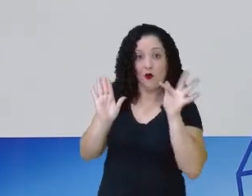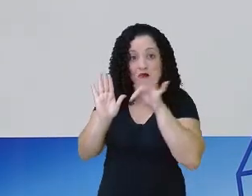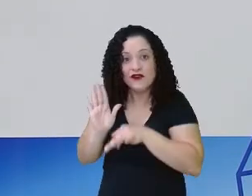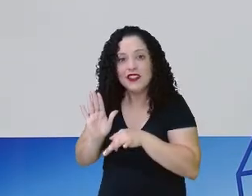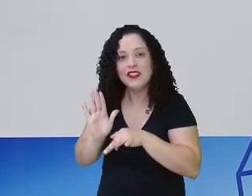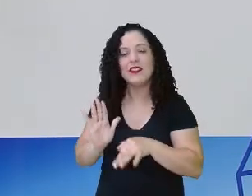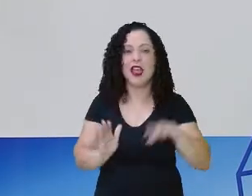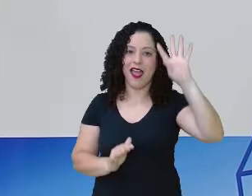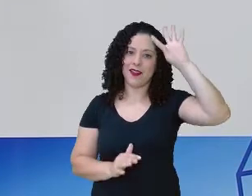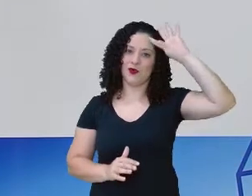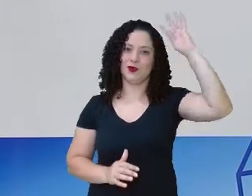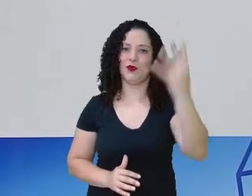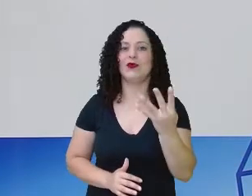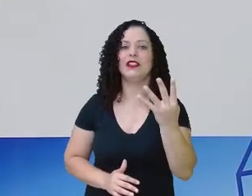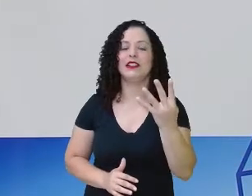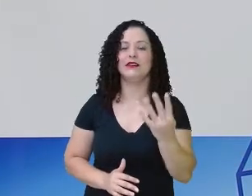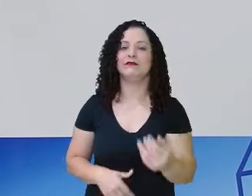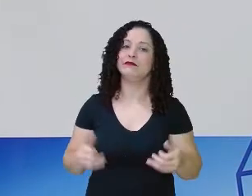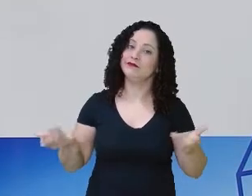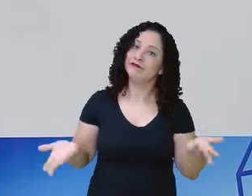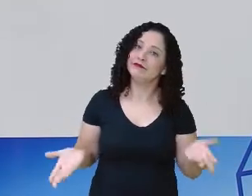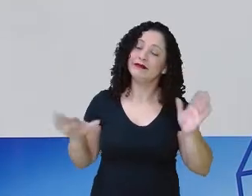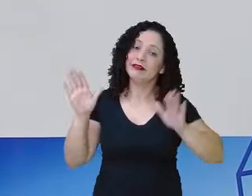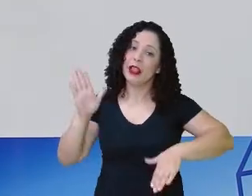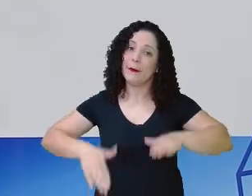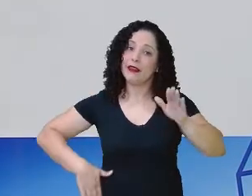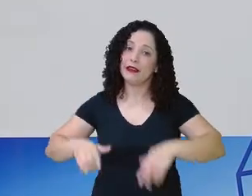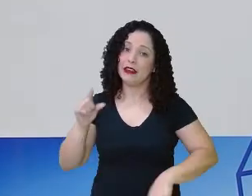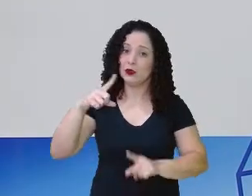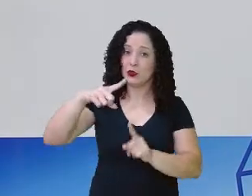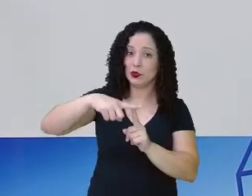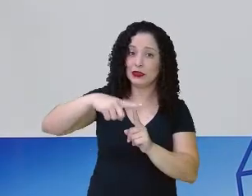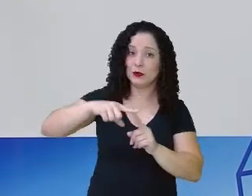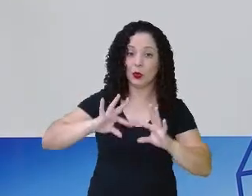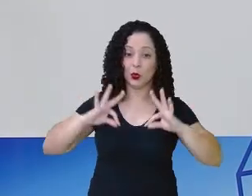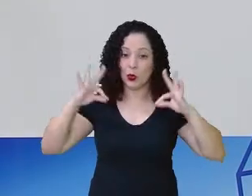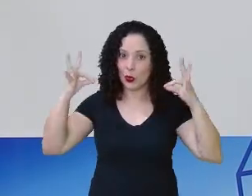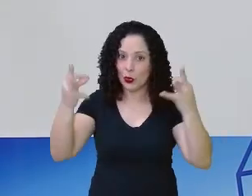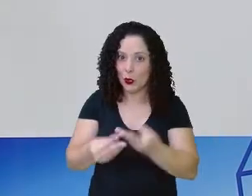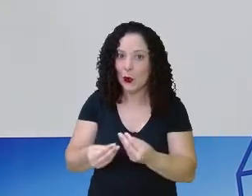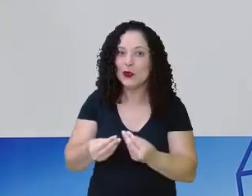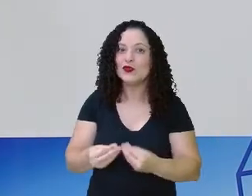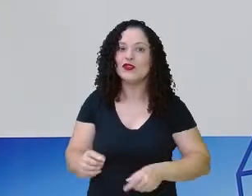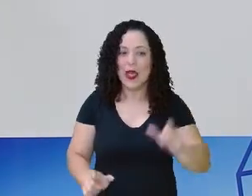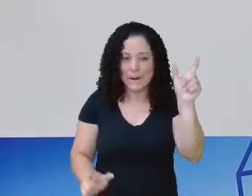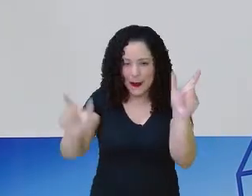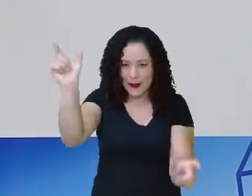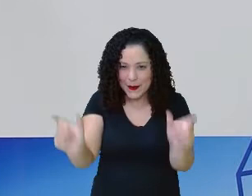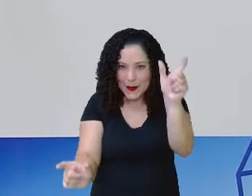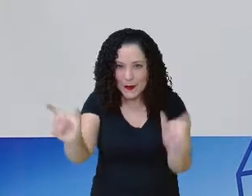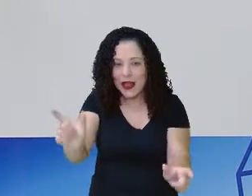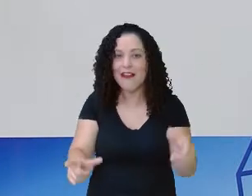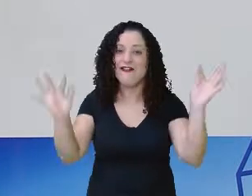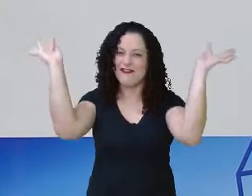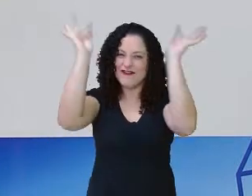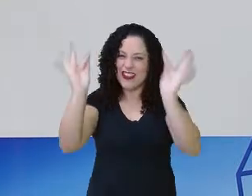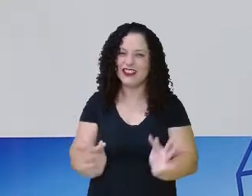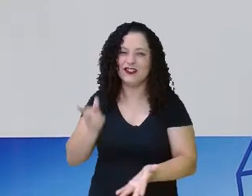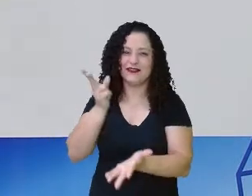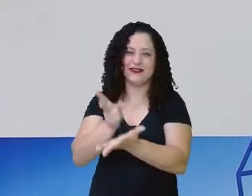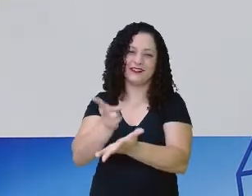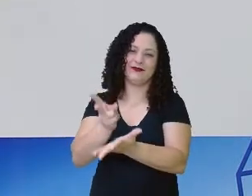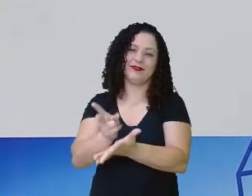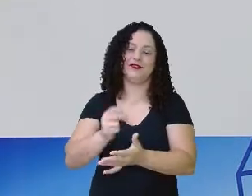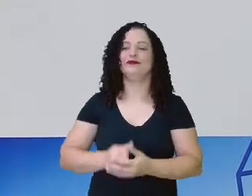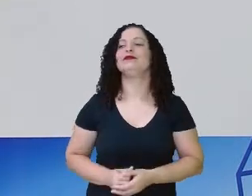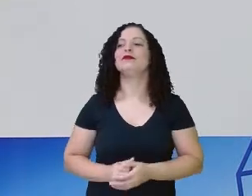resolve e, dependendo do tipo de conto, todos ficam felizes para sempre. Às vezes, não é? Quais